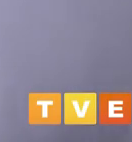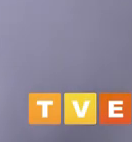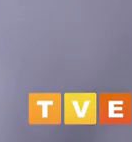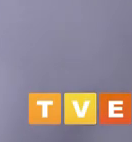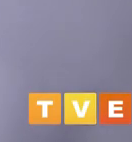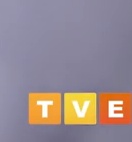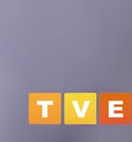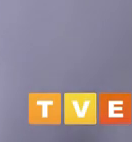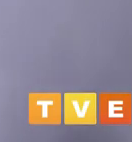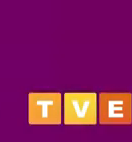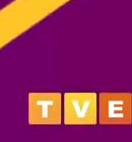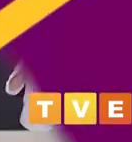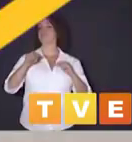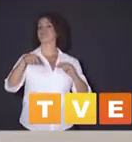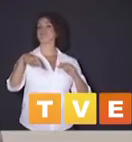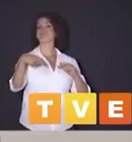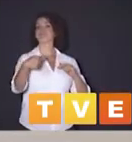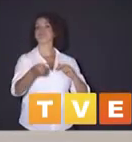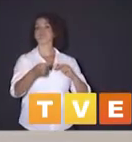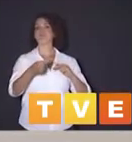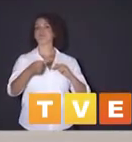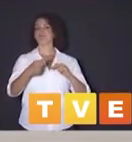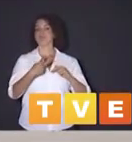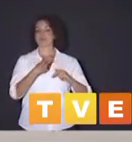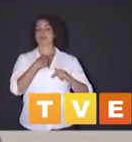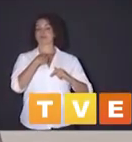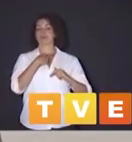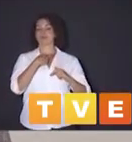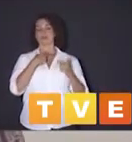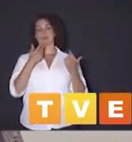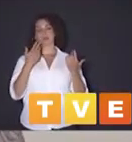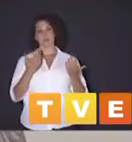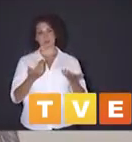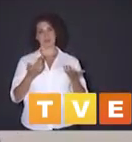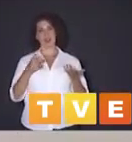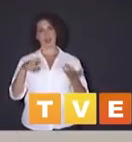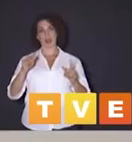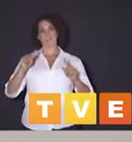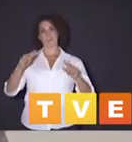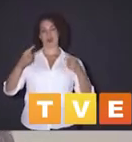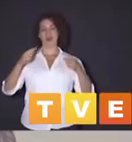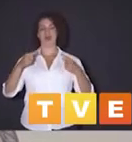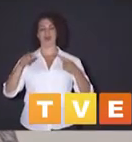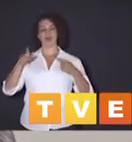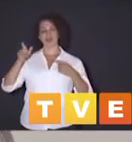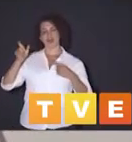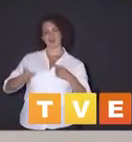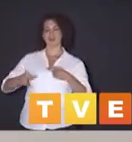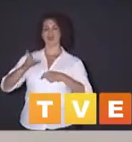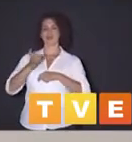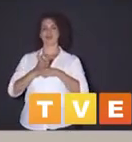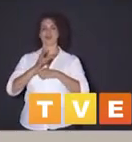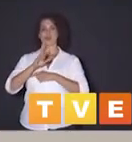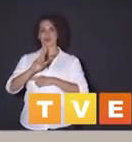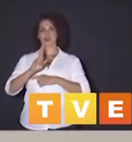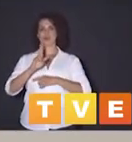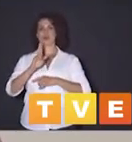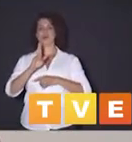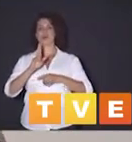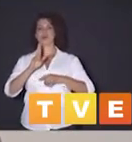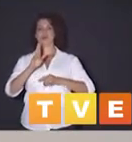vítimas essa é a provocação que nos faz o doutor em informática professor da universidade federal